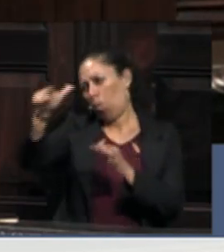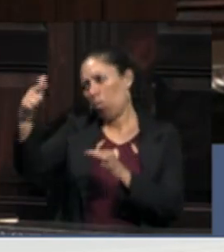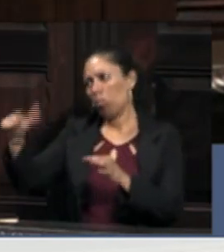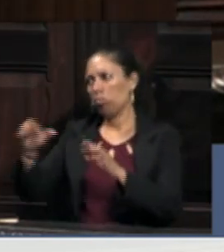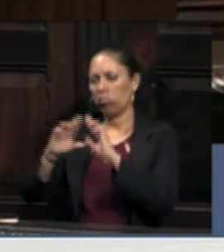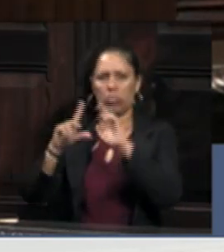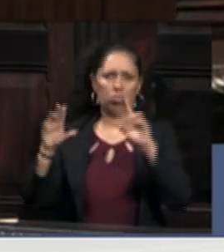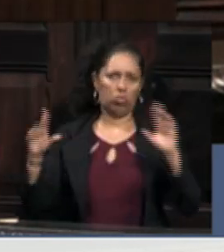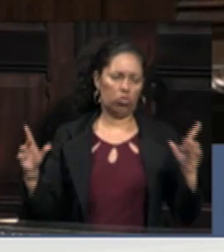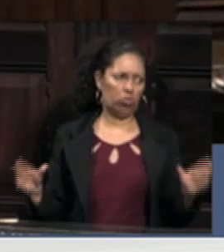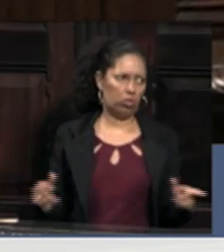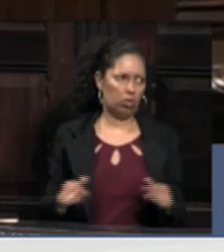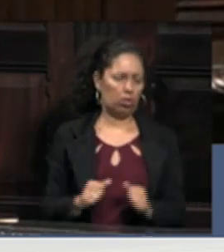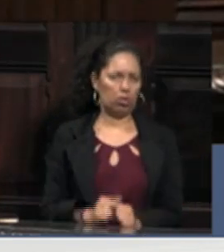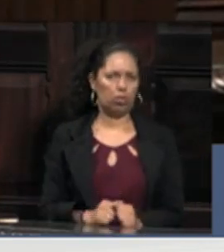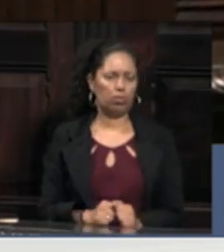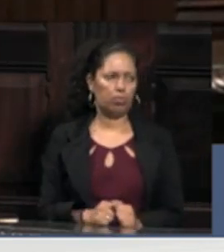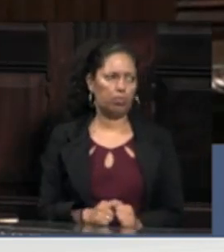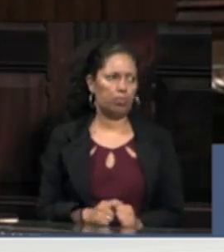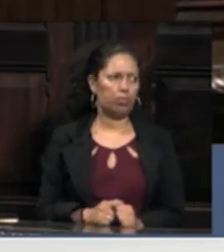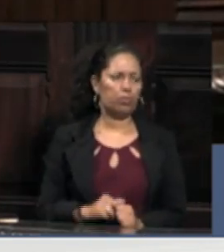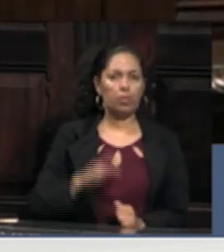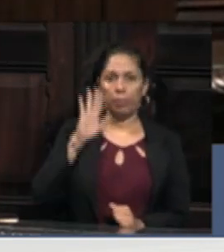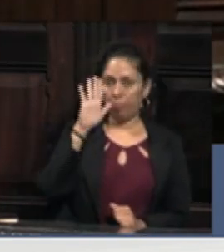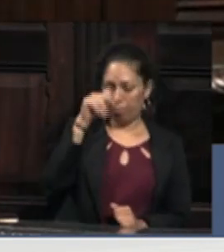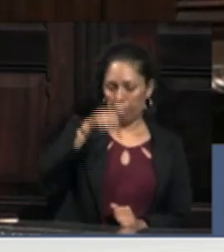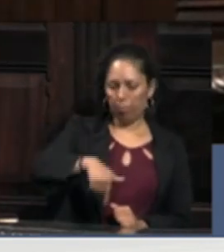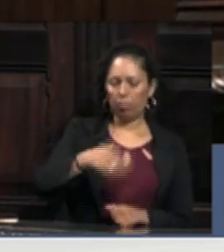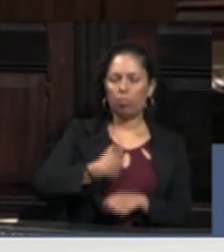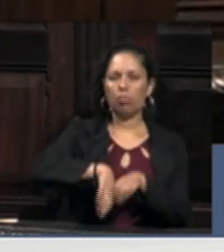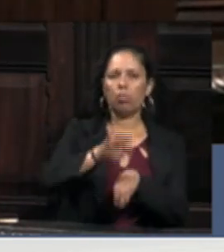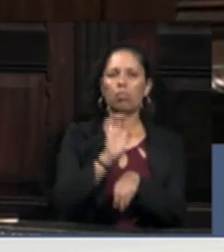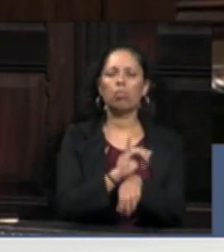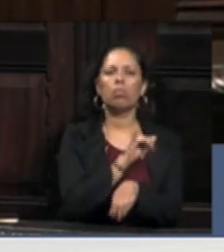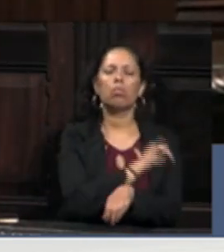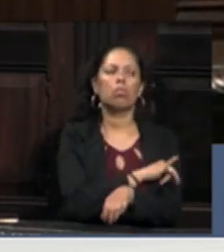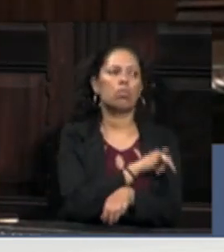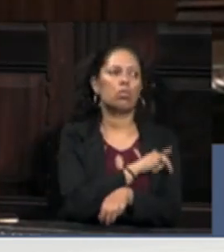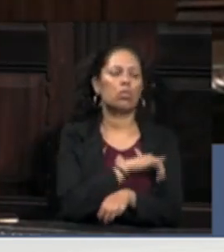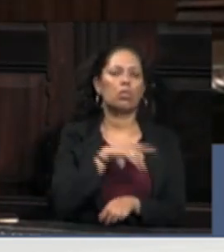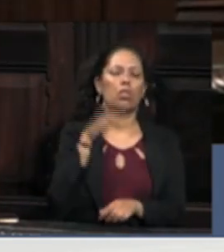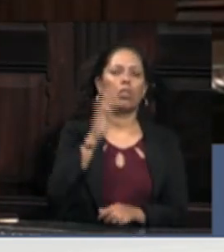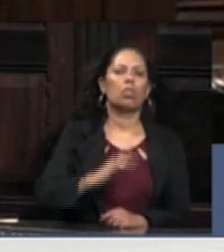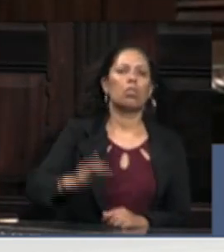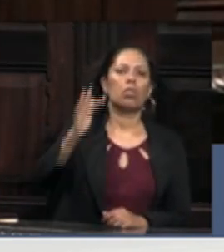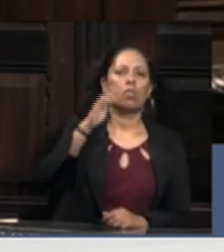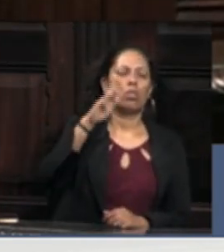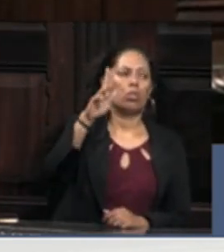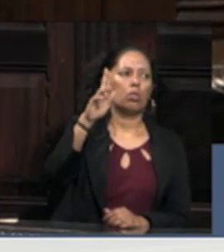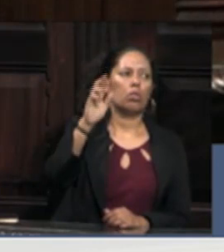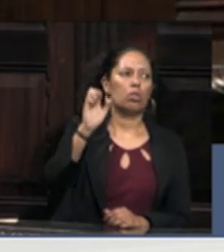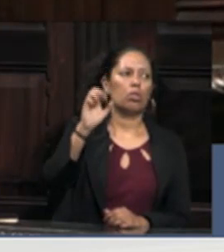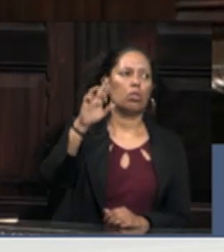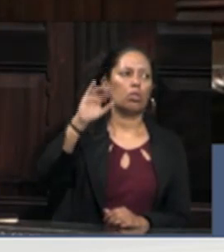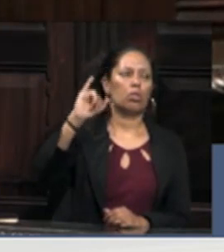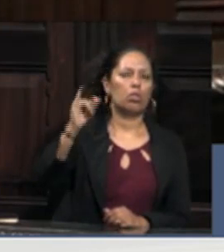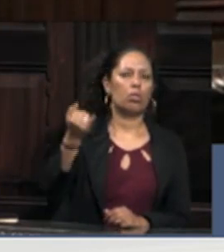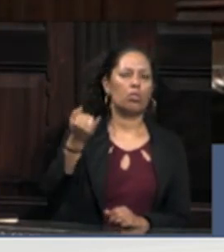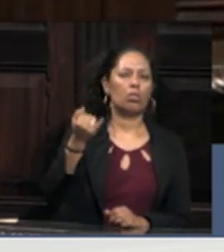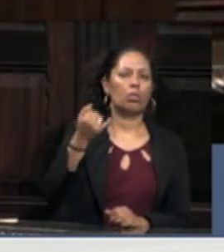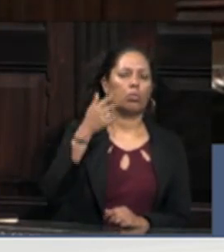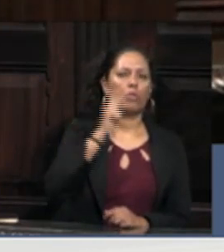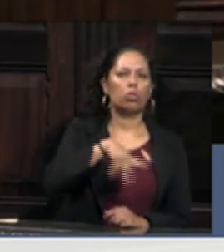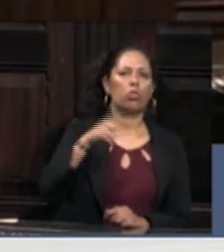enfim. Acontece que no Estado do Rio de Janeiro, e na UERJ, a dedicação